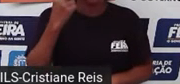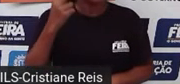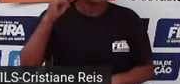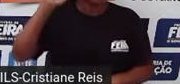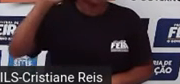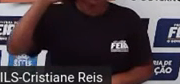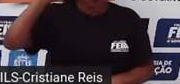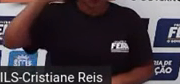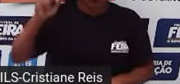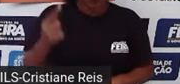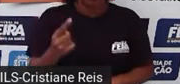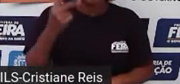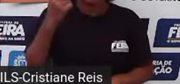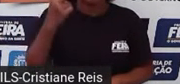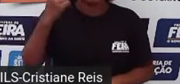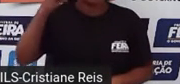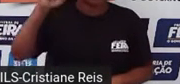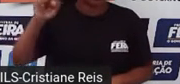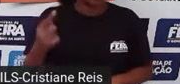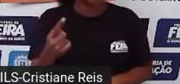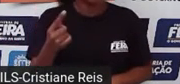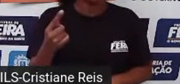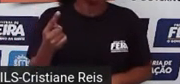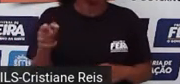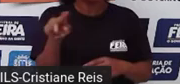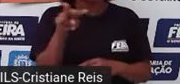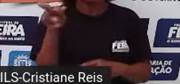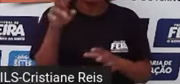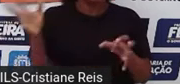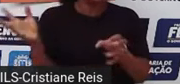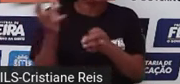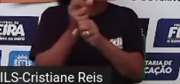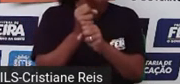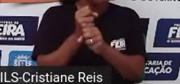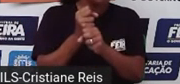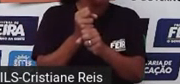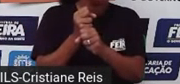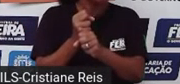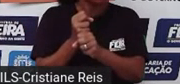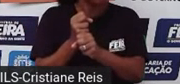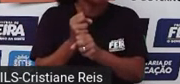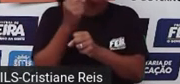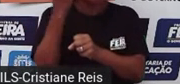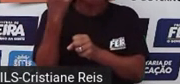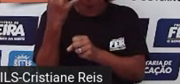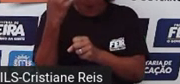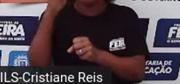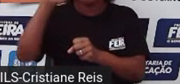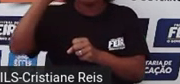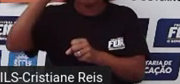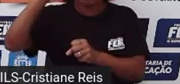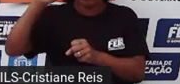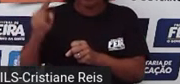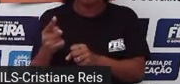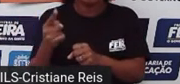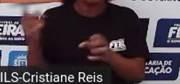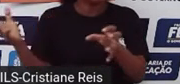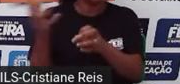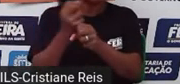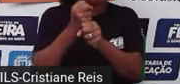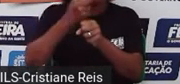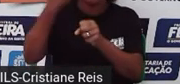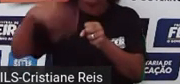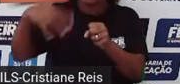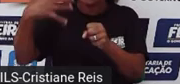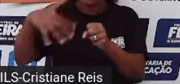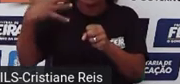800 milhões dessa somando os dois quase Dois Bilhões oitocentos milhões de habitantes dos quatro ó esses dois países já ficam com